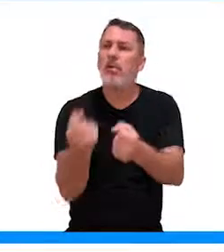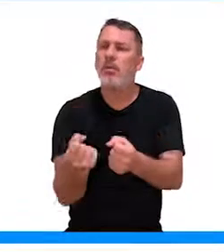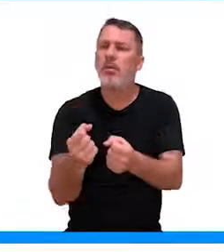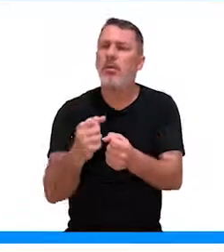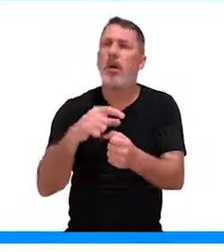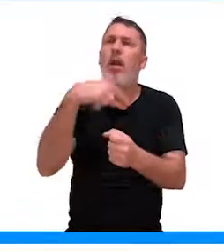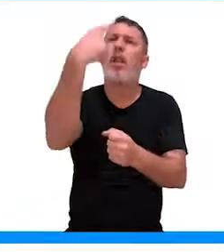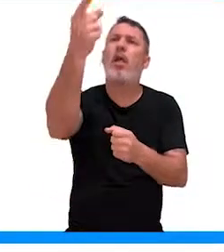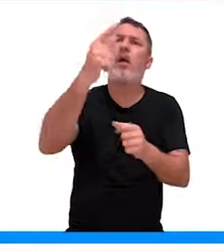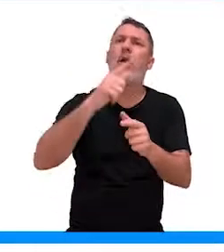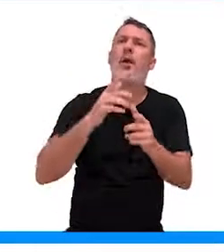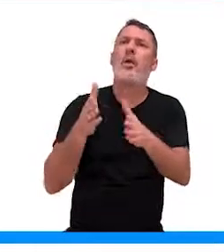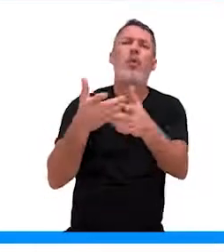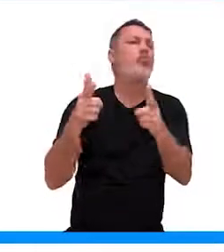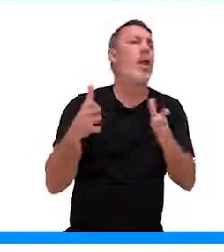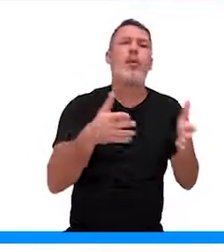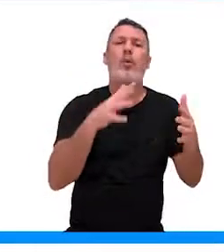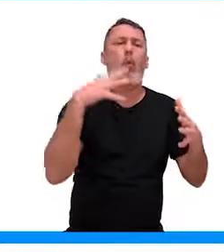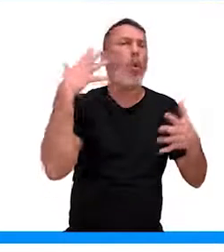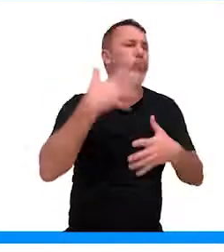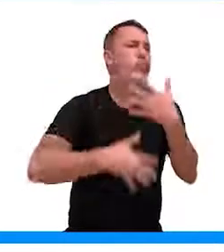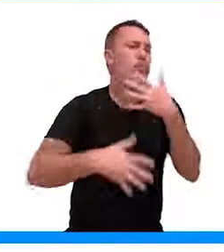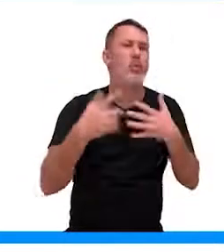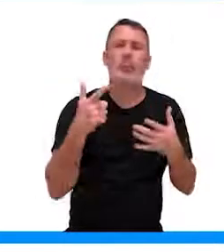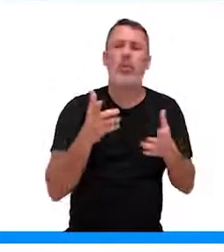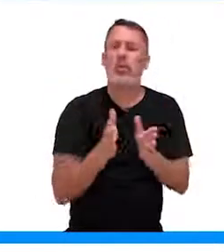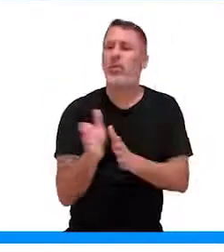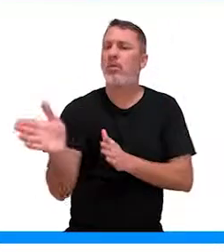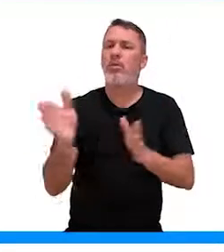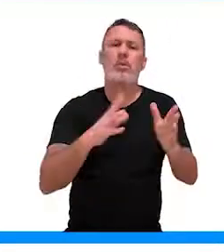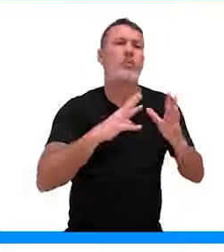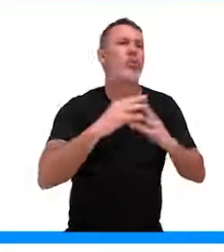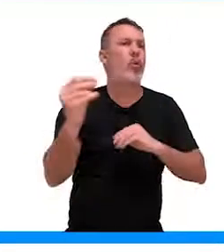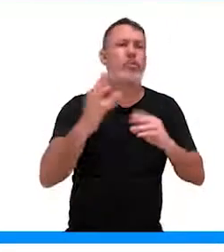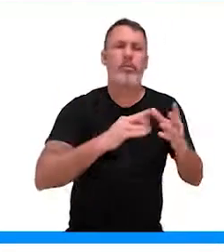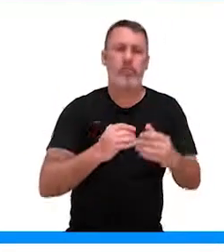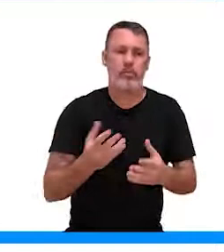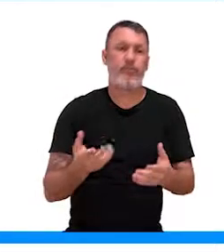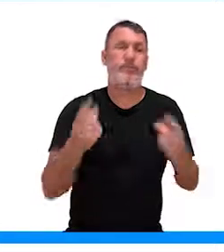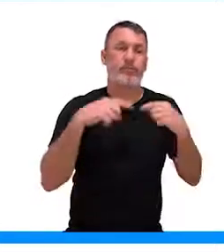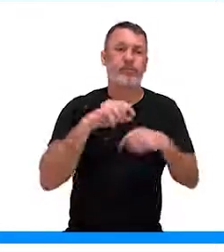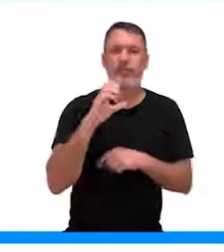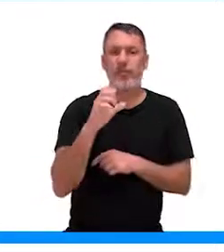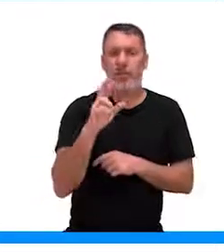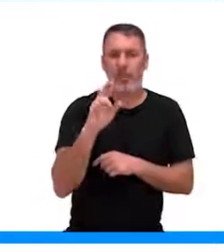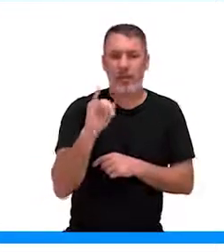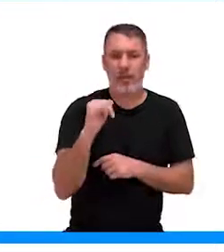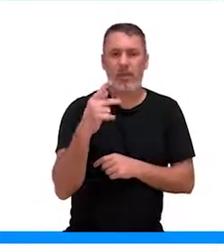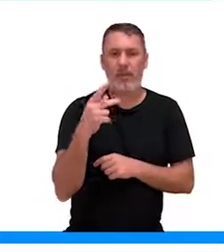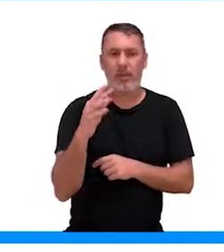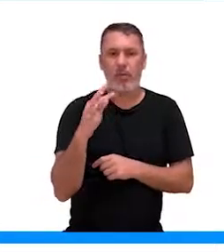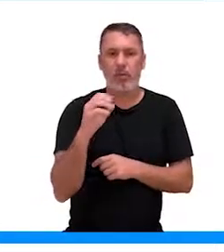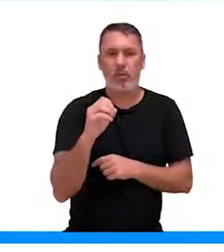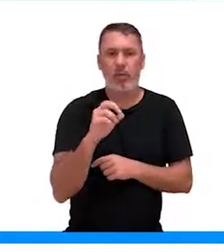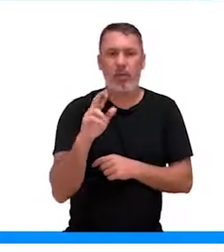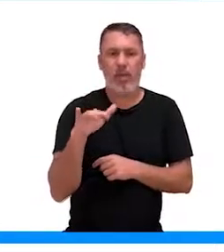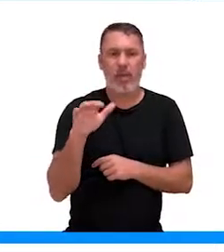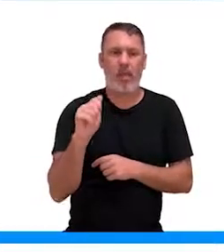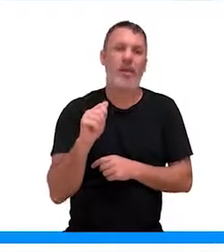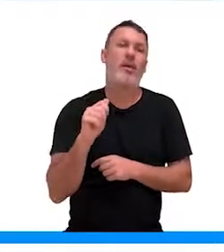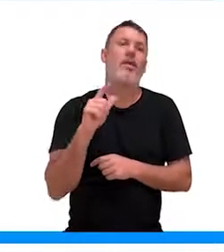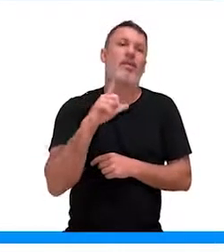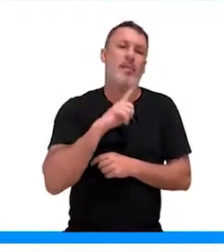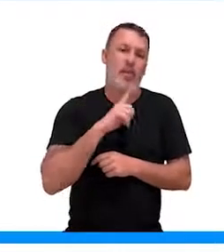nem exorreica e endorreica, porque ela simplesmente deixa de existir em alguns pontos. E criptorreica, quando você tem aqui, claro, né, um